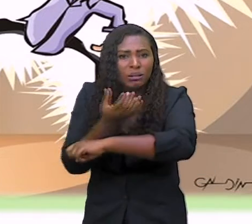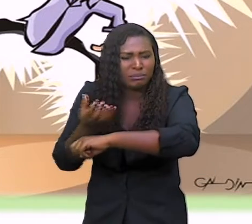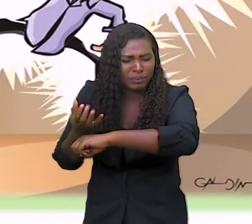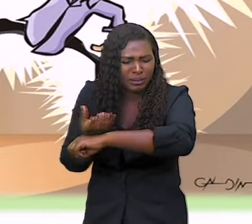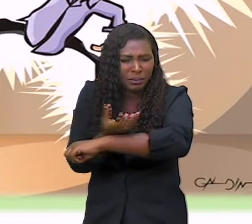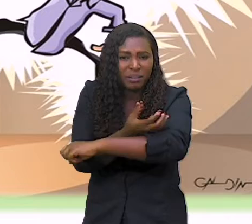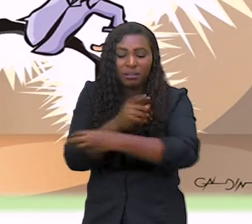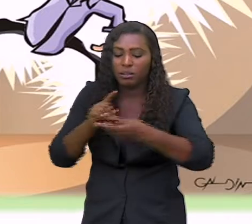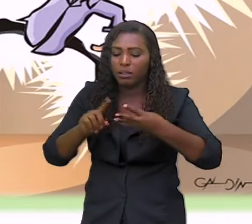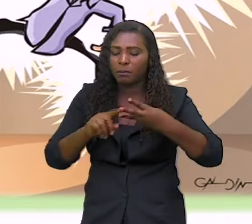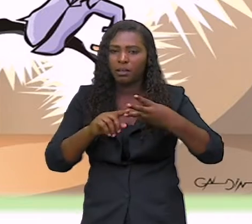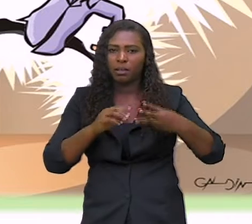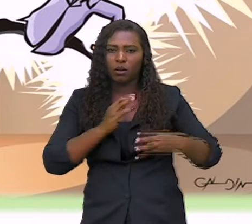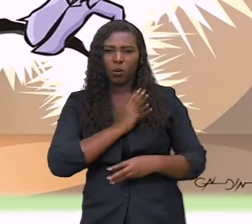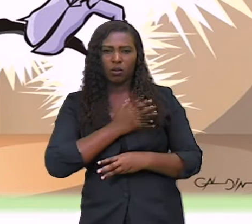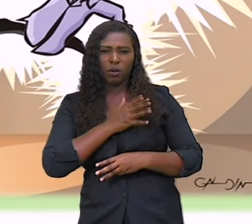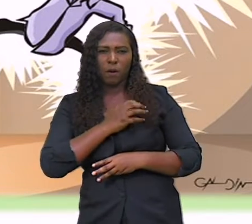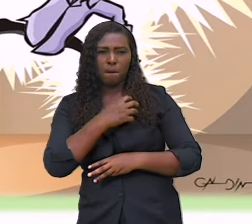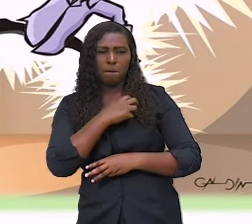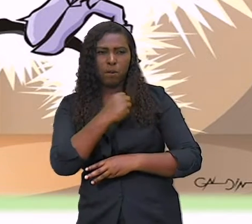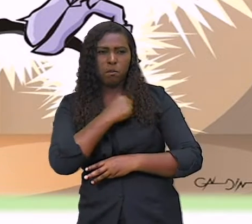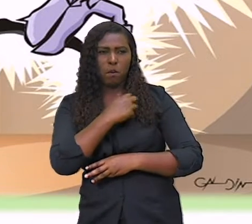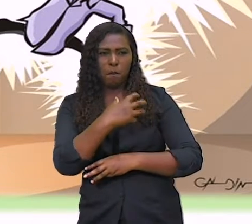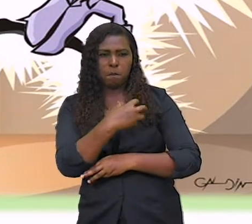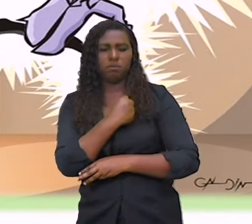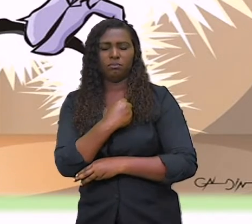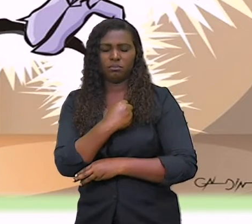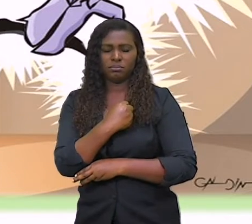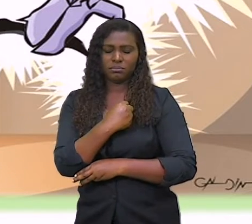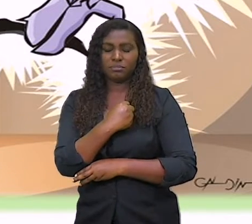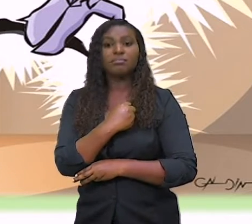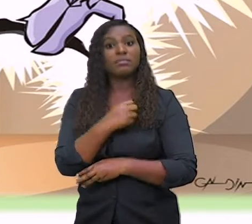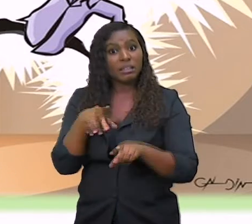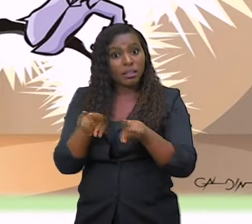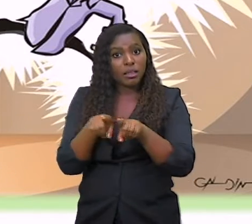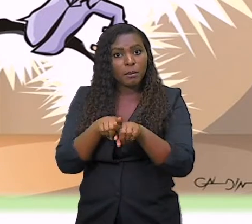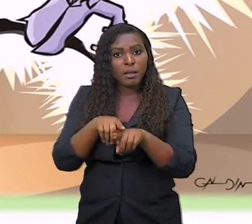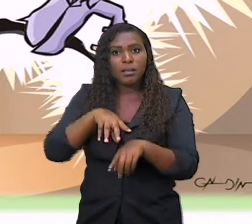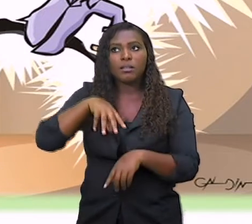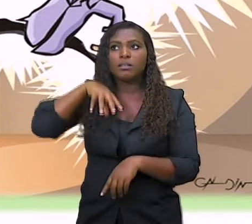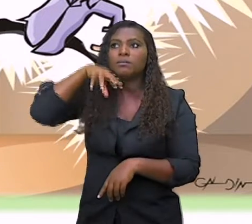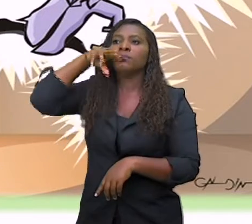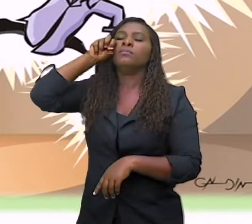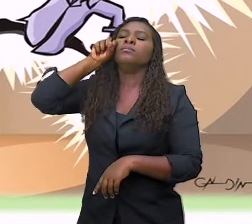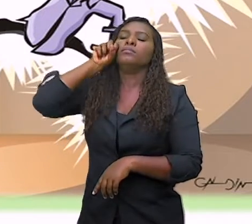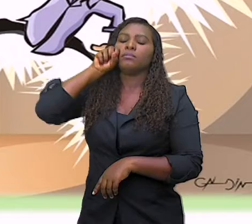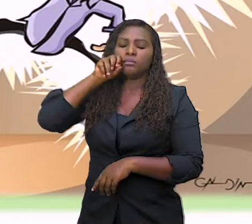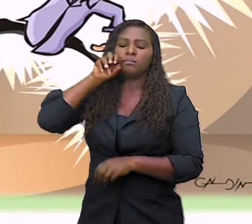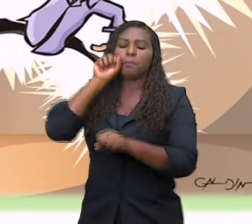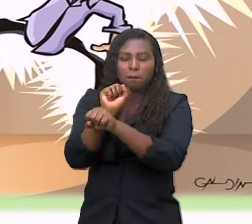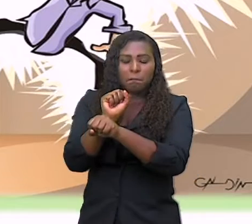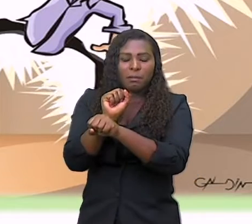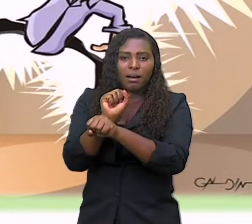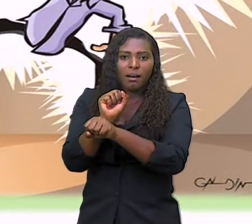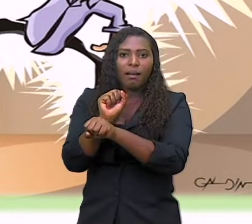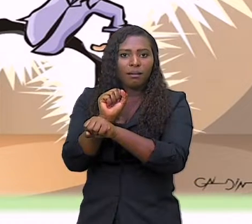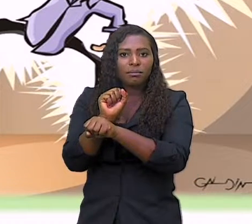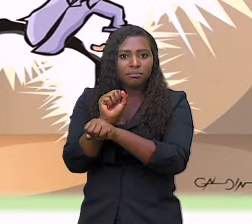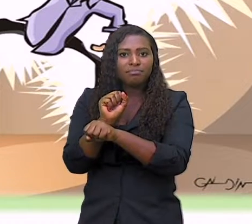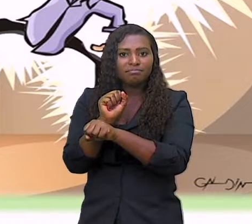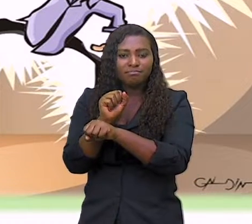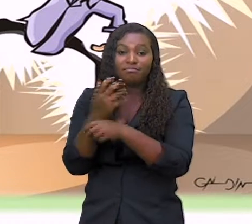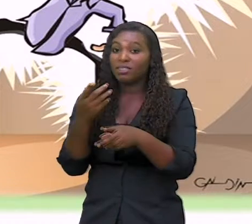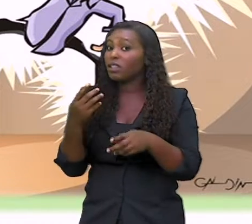parada cardíaca, de uma parada respiratória, que pode até mesmo matar.